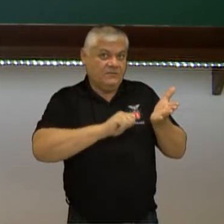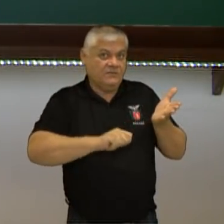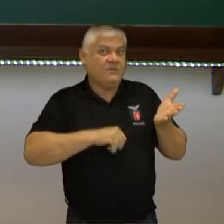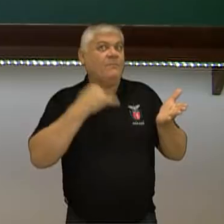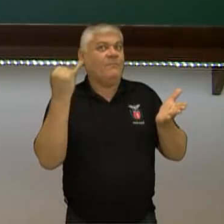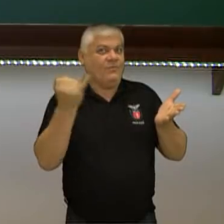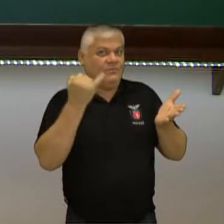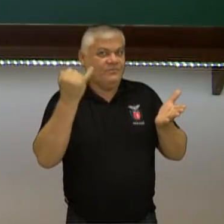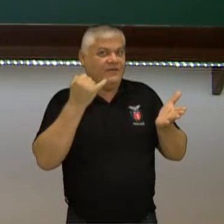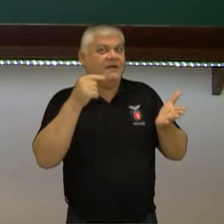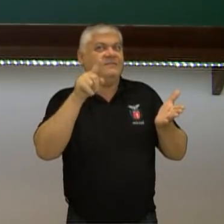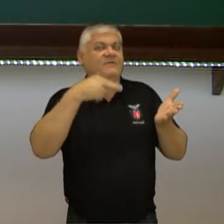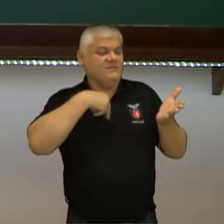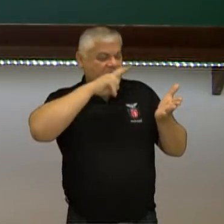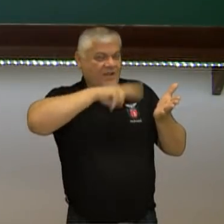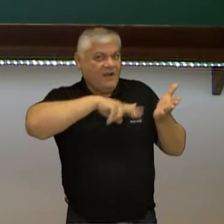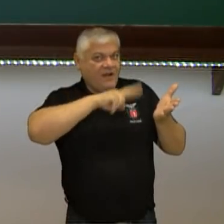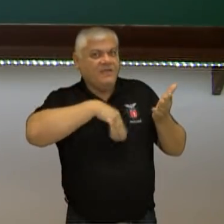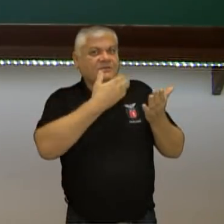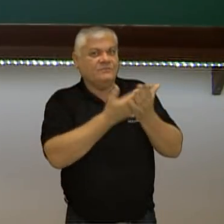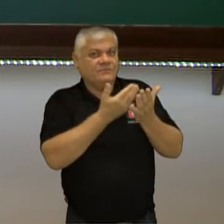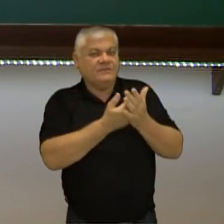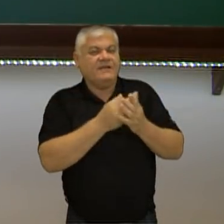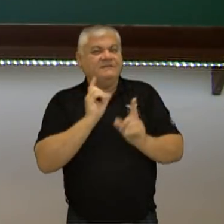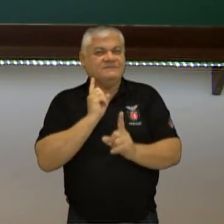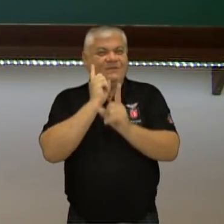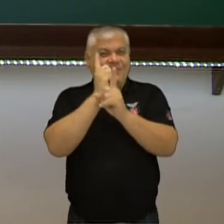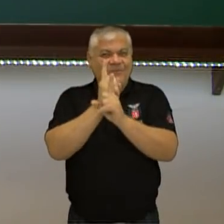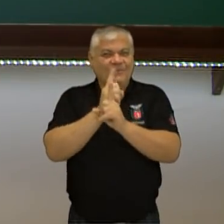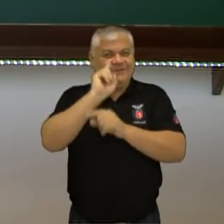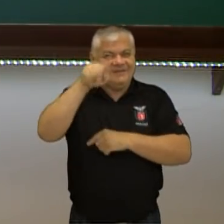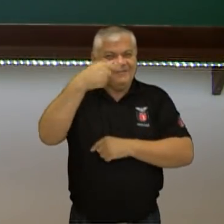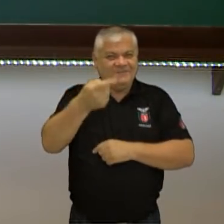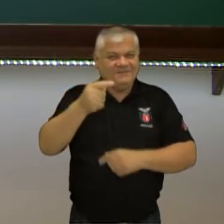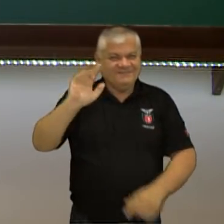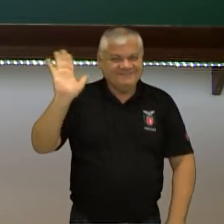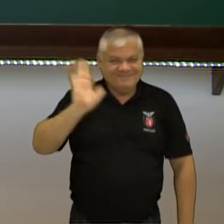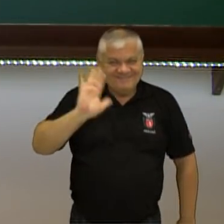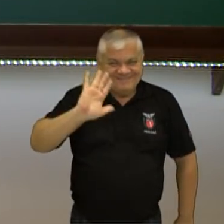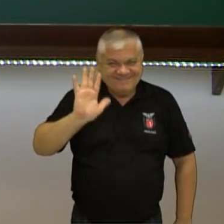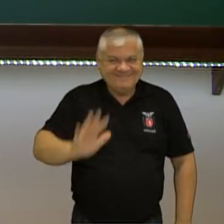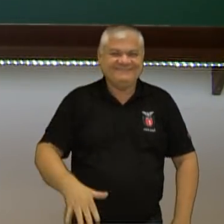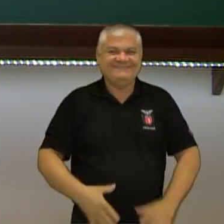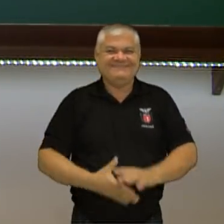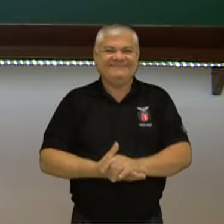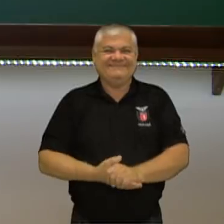de um material bem completinho para estudar. E a gente se encontra numa próxima aula. Até lá!